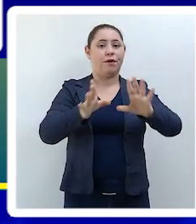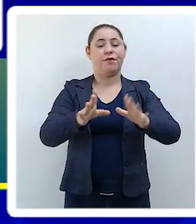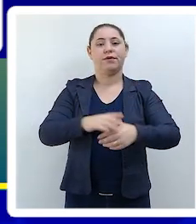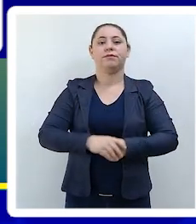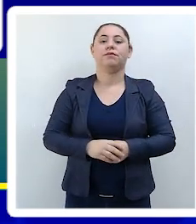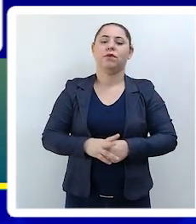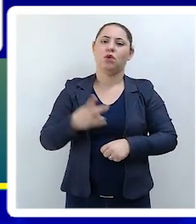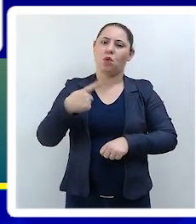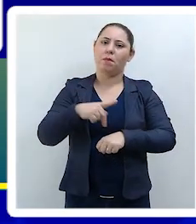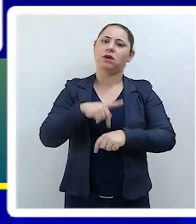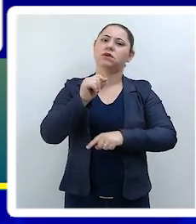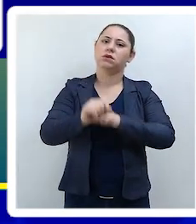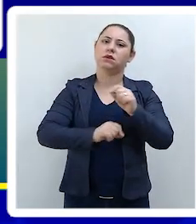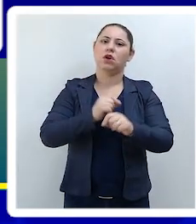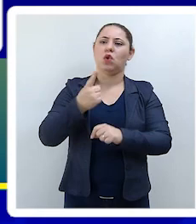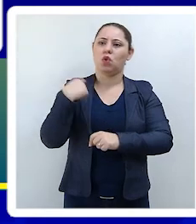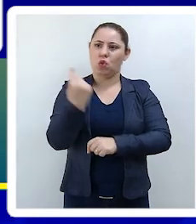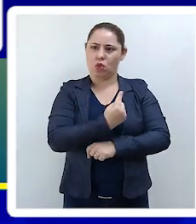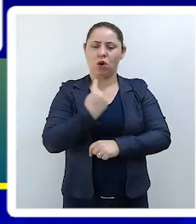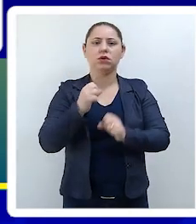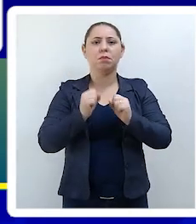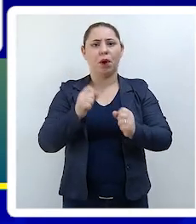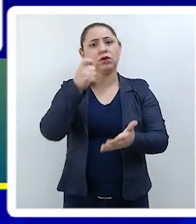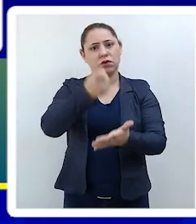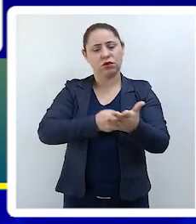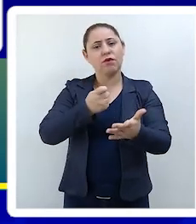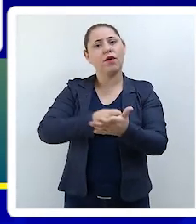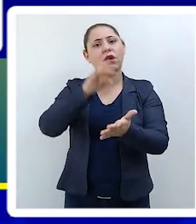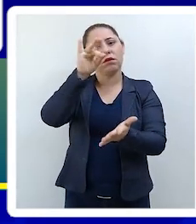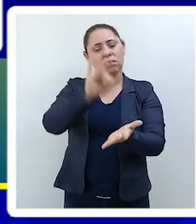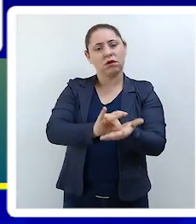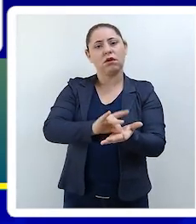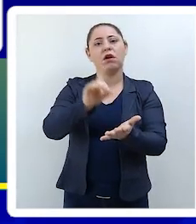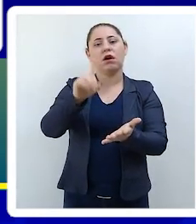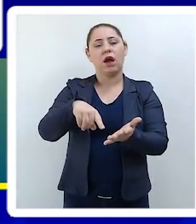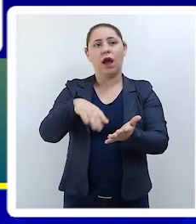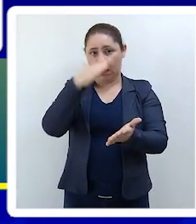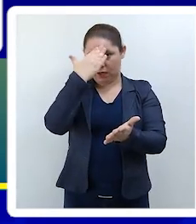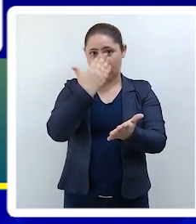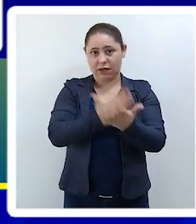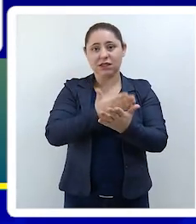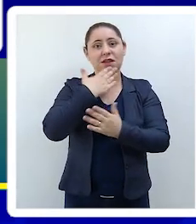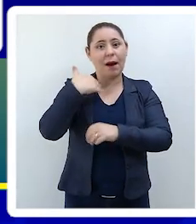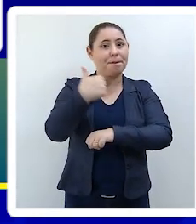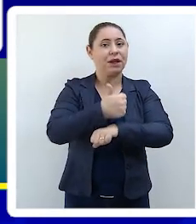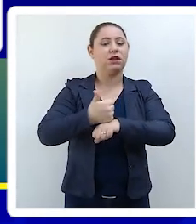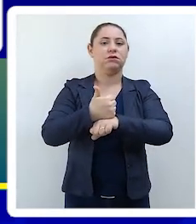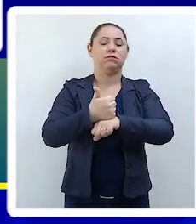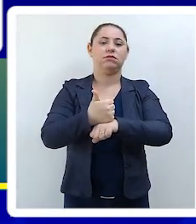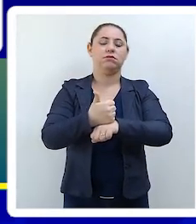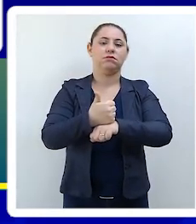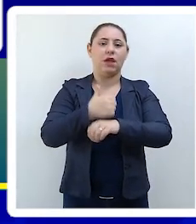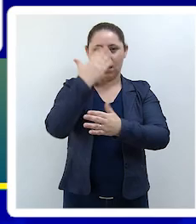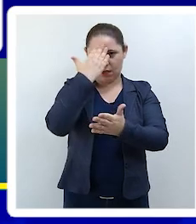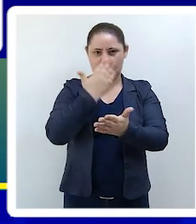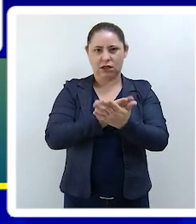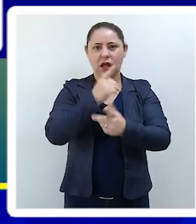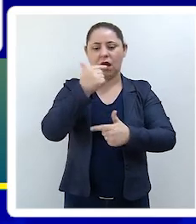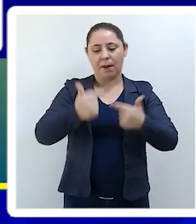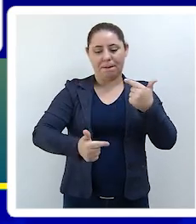país em que nós podemos, efetivamente, acreditar em melhorias, acreditar que